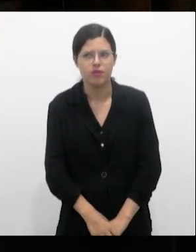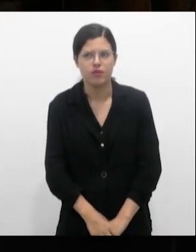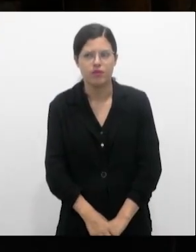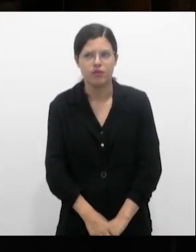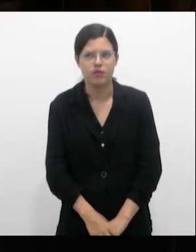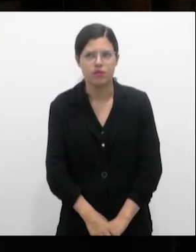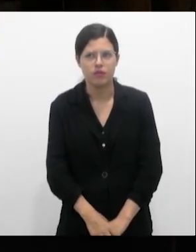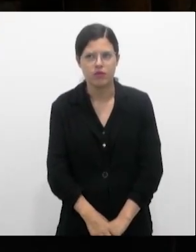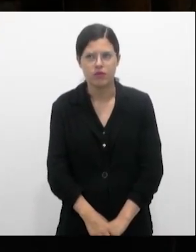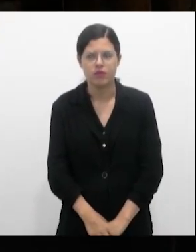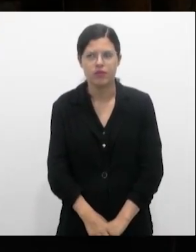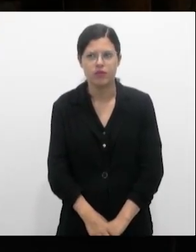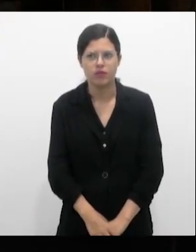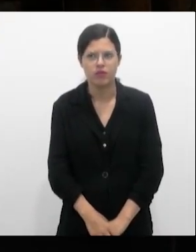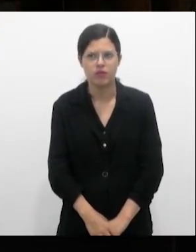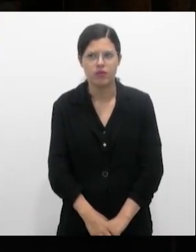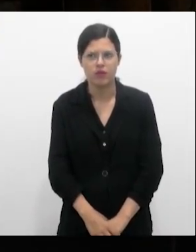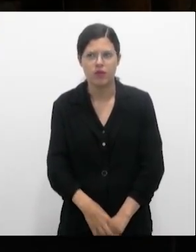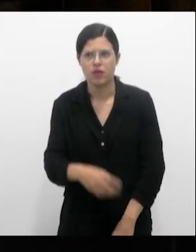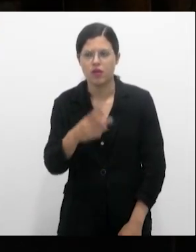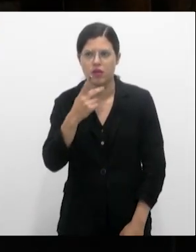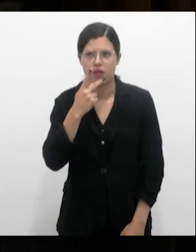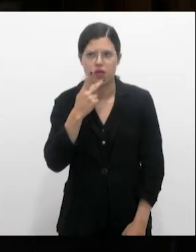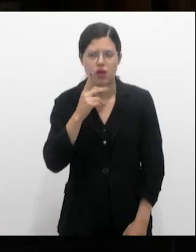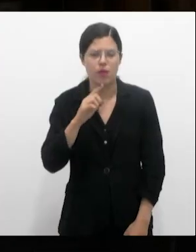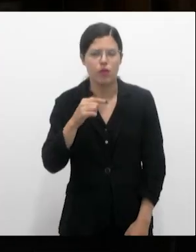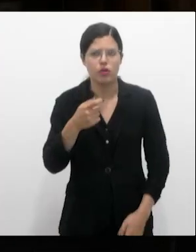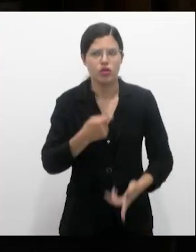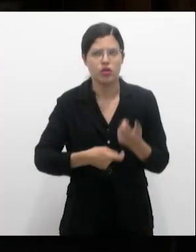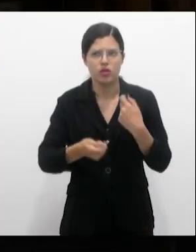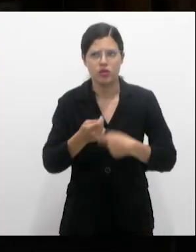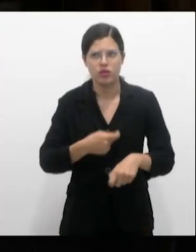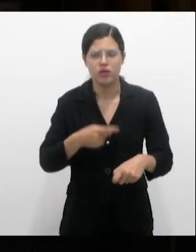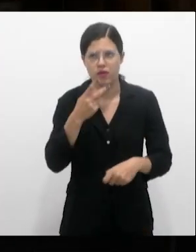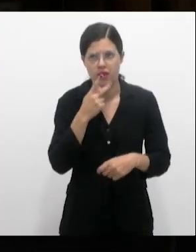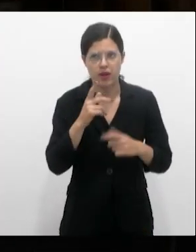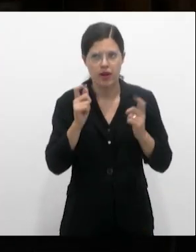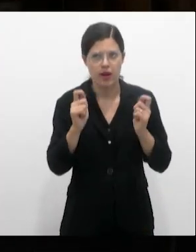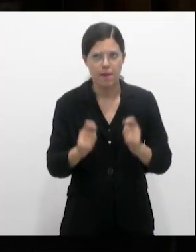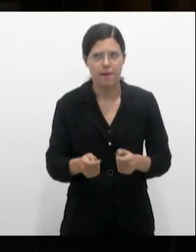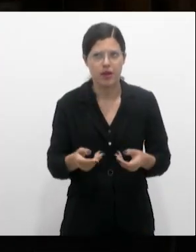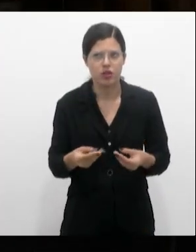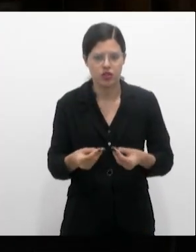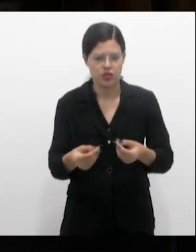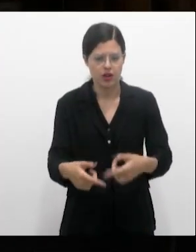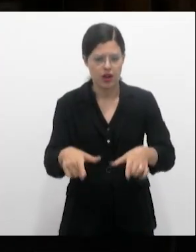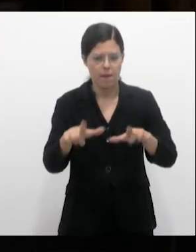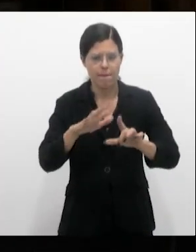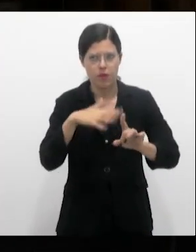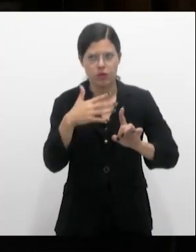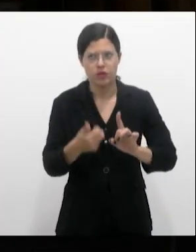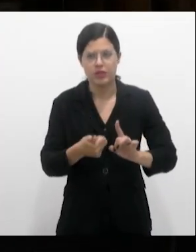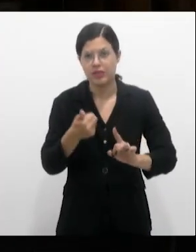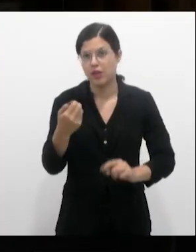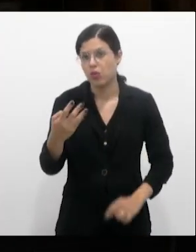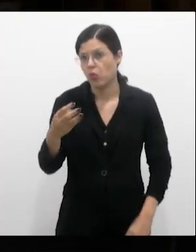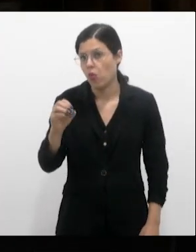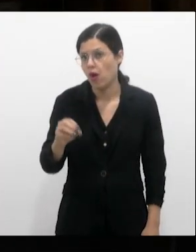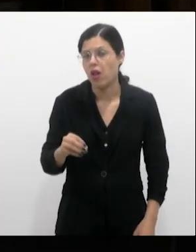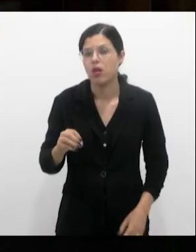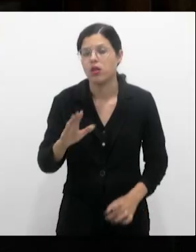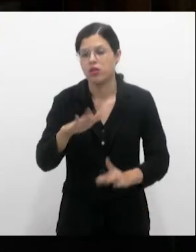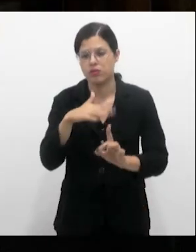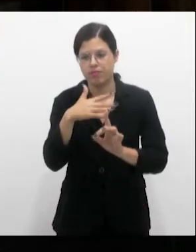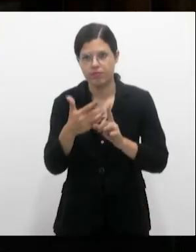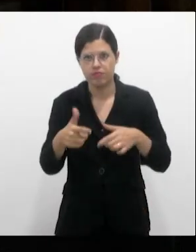se intitula, depois de administrador, ser capaz de conceder moções. Foram 140